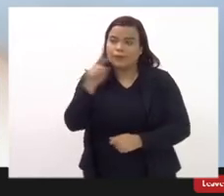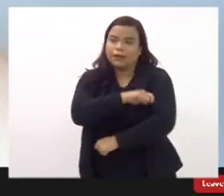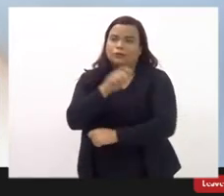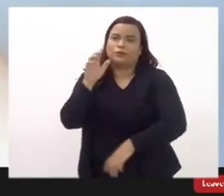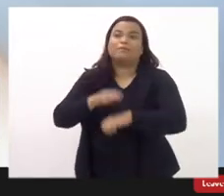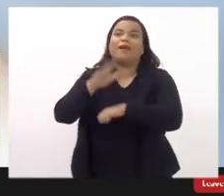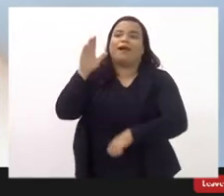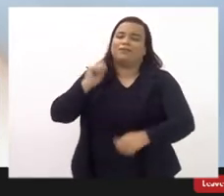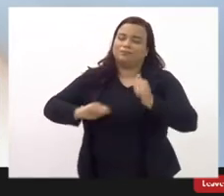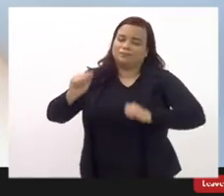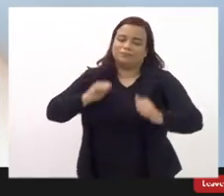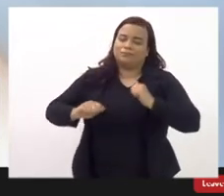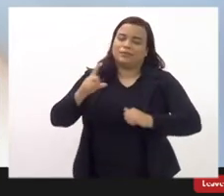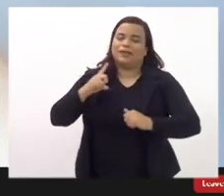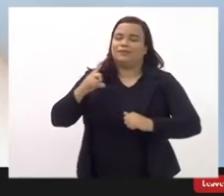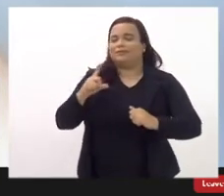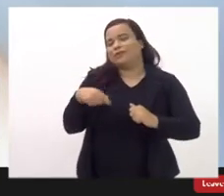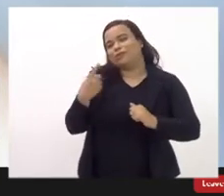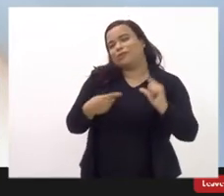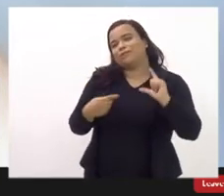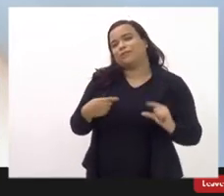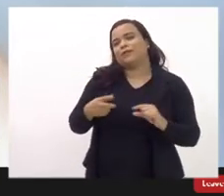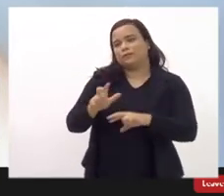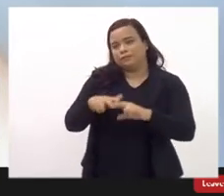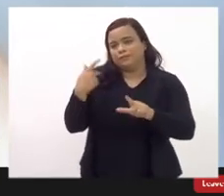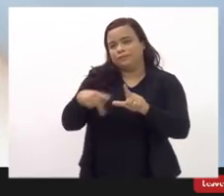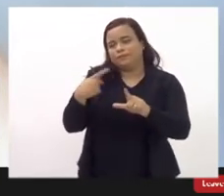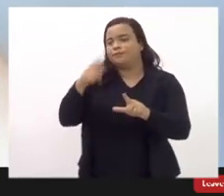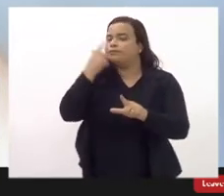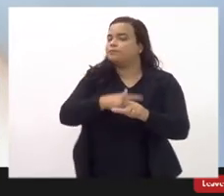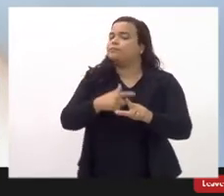pela efetivação do passe livre estudantil. Obrigada.